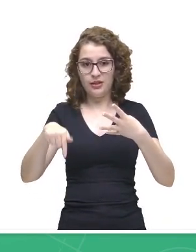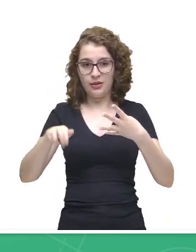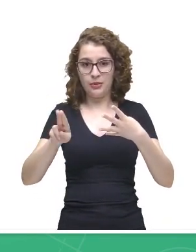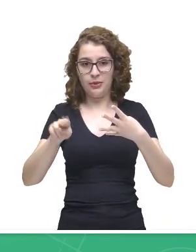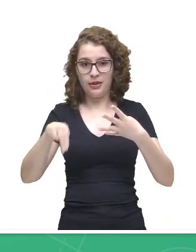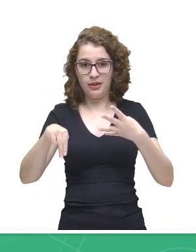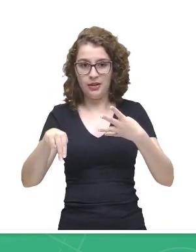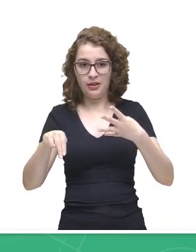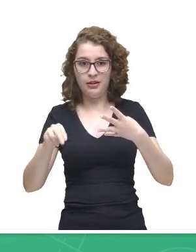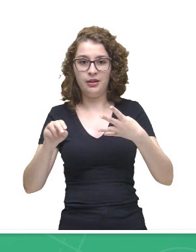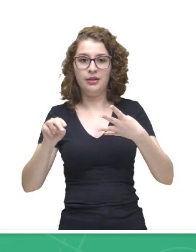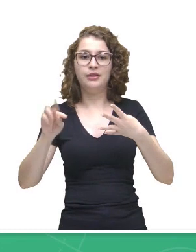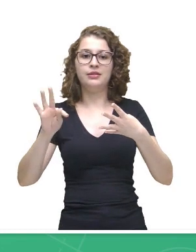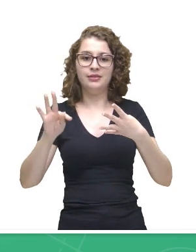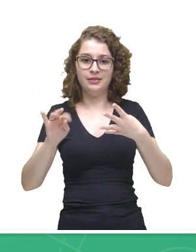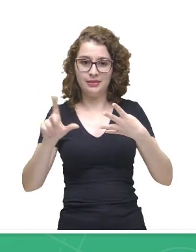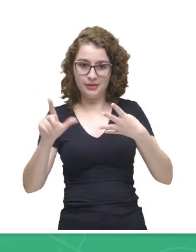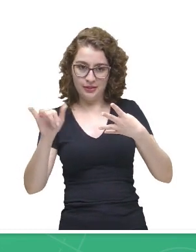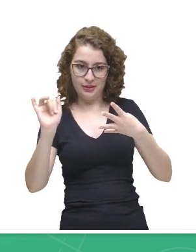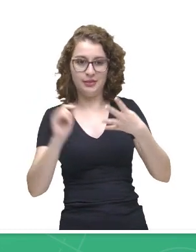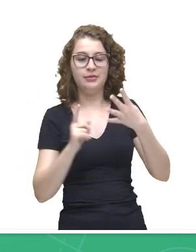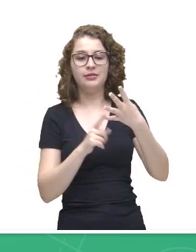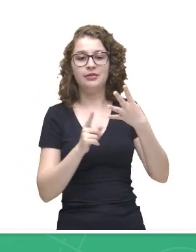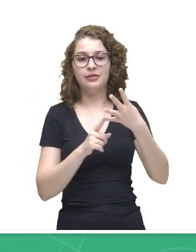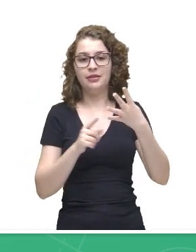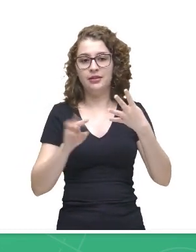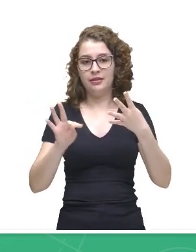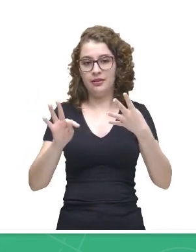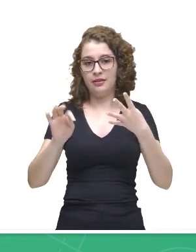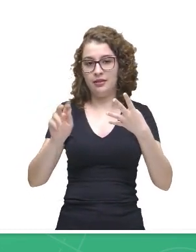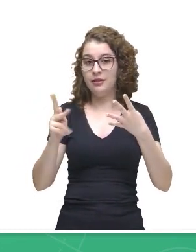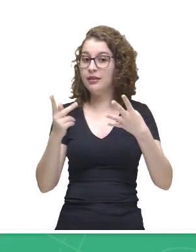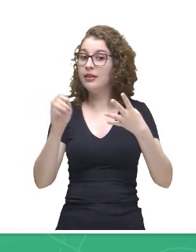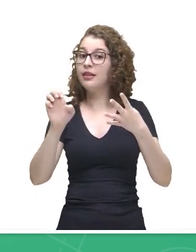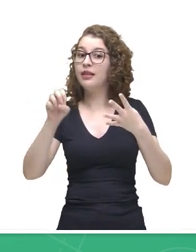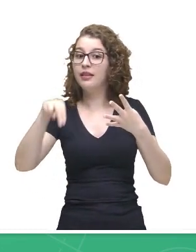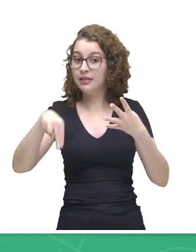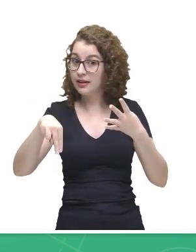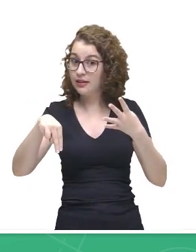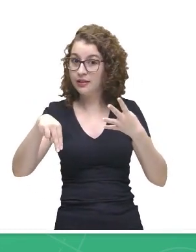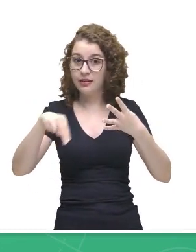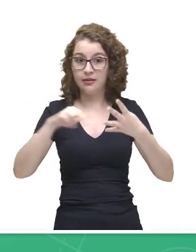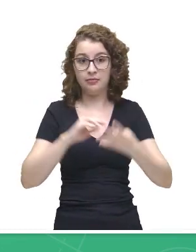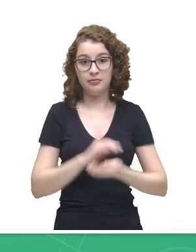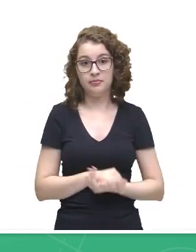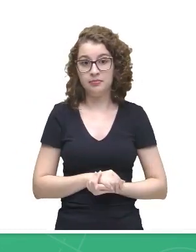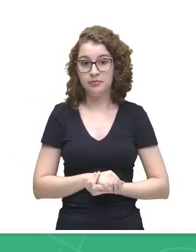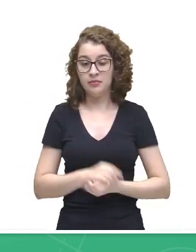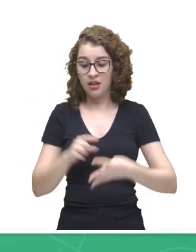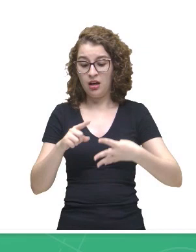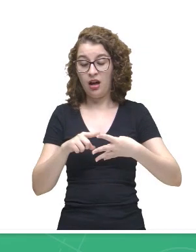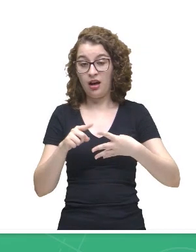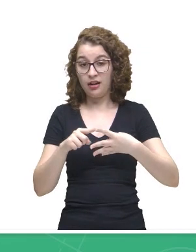formal. Consequently, o then, o so é bem informal, usamos na fala para concluir algo. Tá? Então,